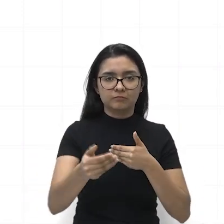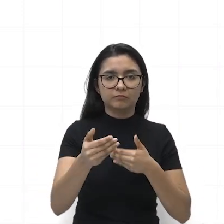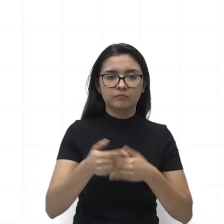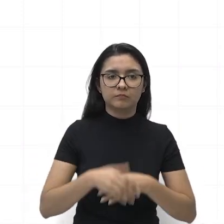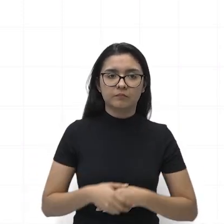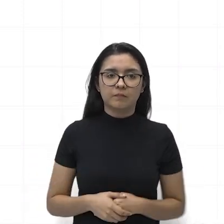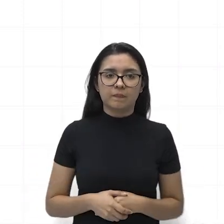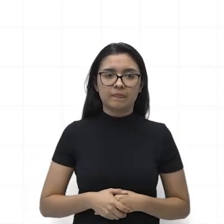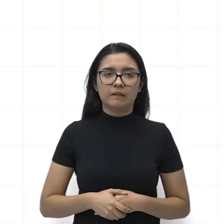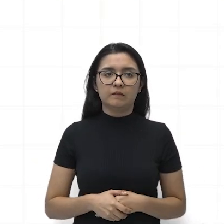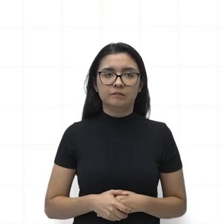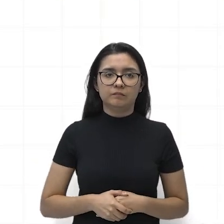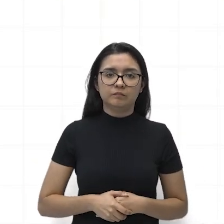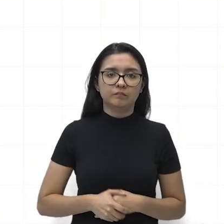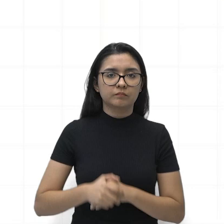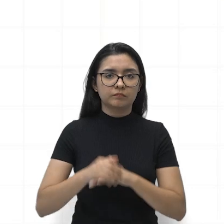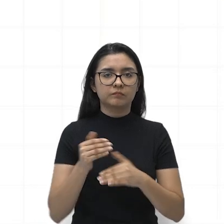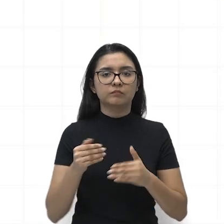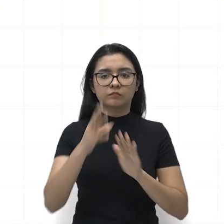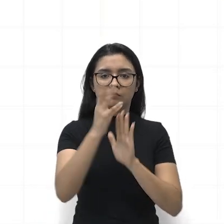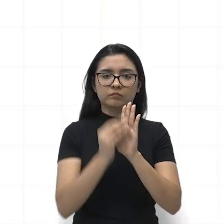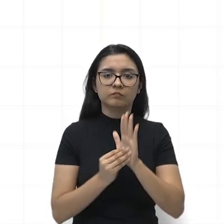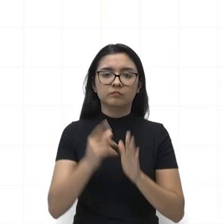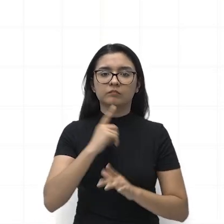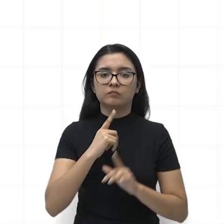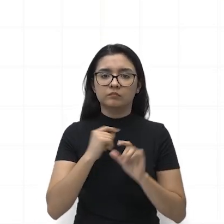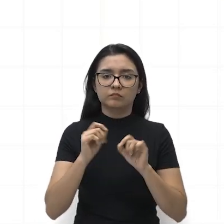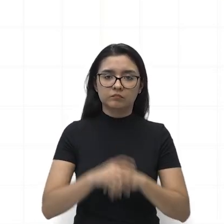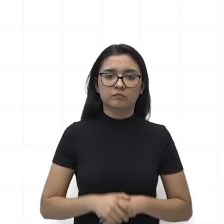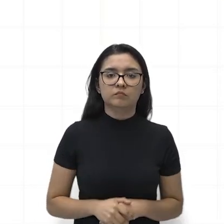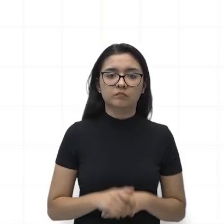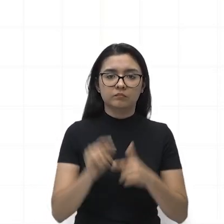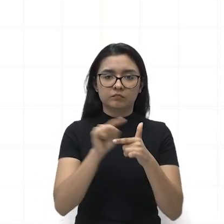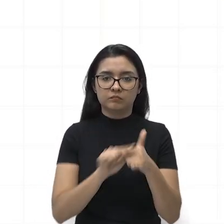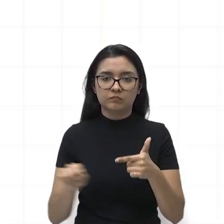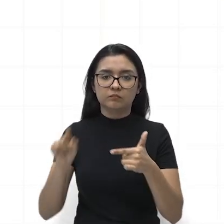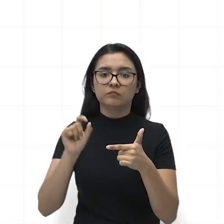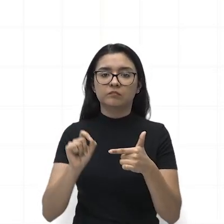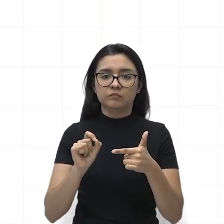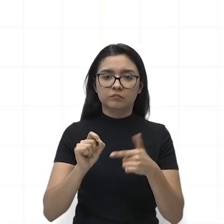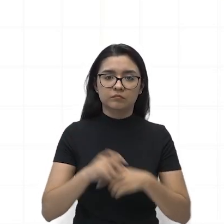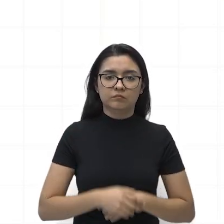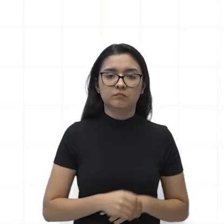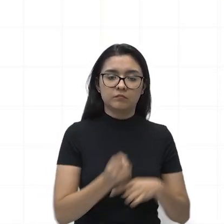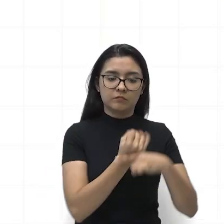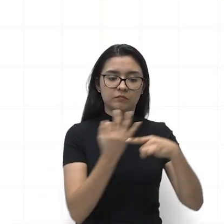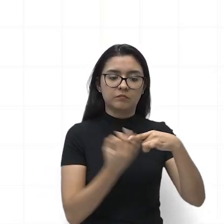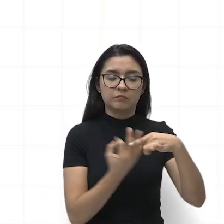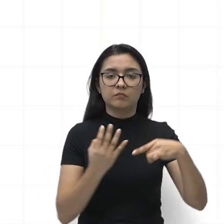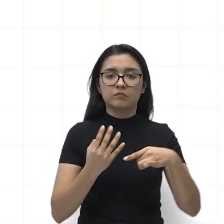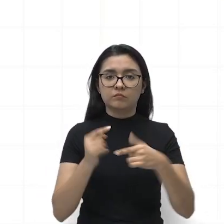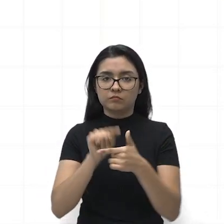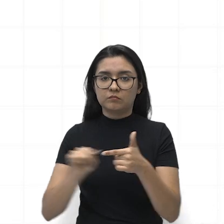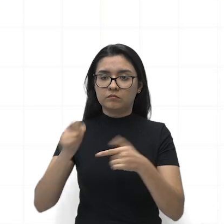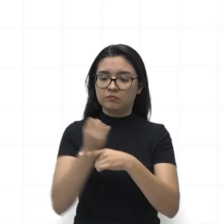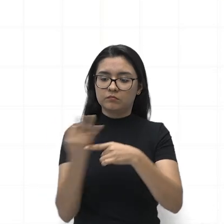aqui o nosso conteúdo, porque temos divisão de fração por uma outra fração. É muito semelhante ao que o professor mostrou